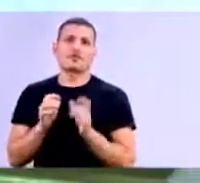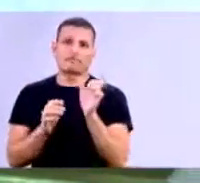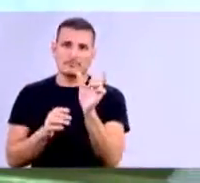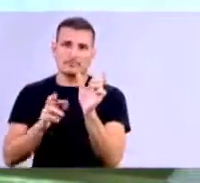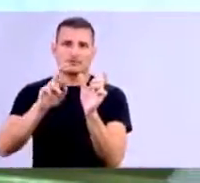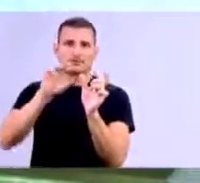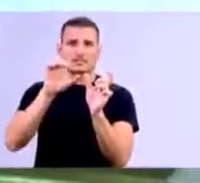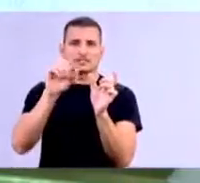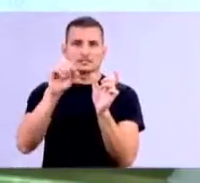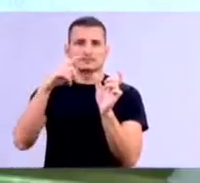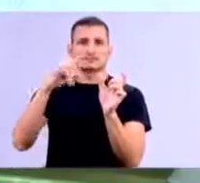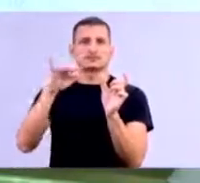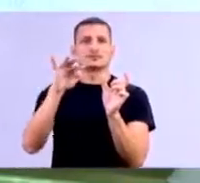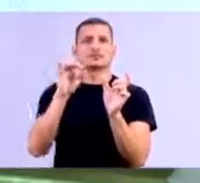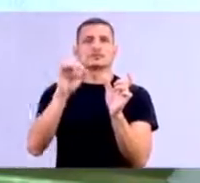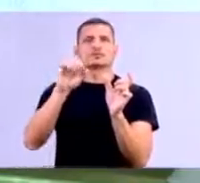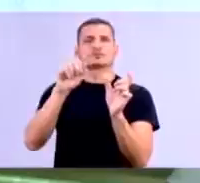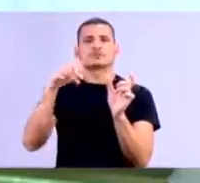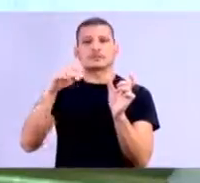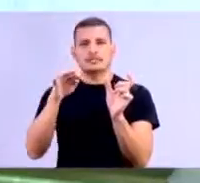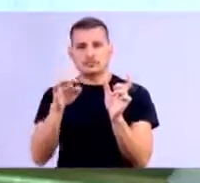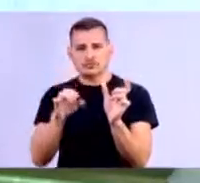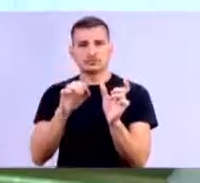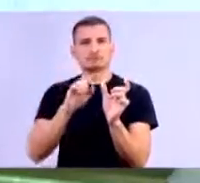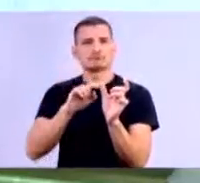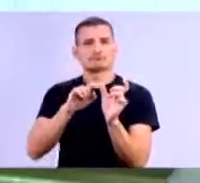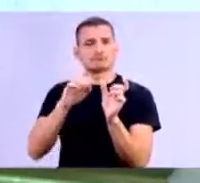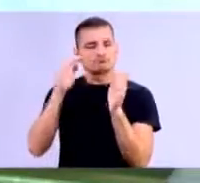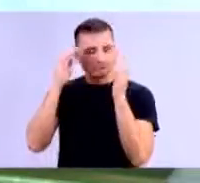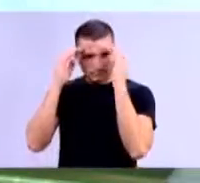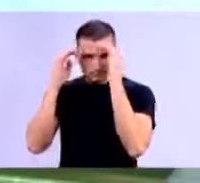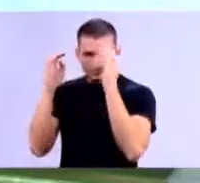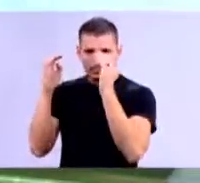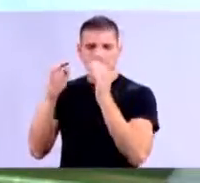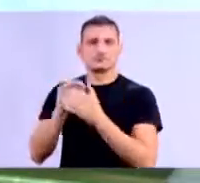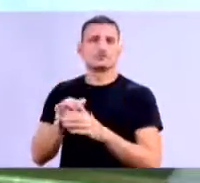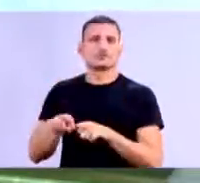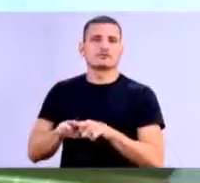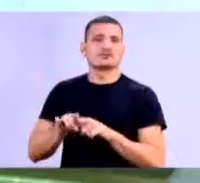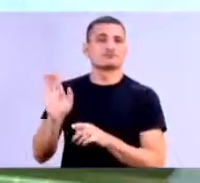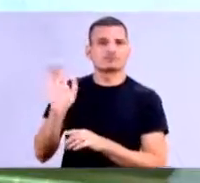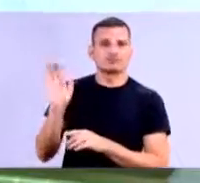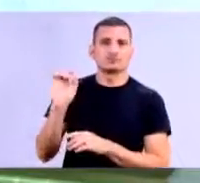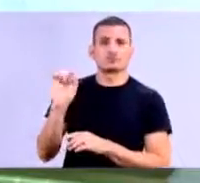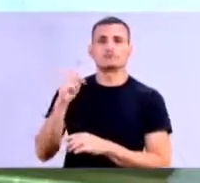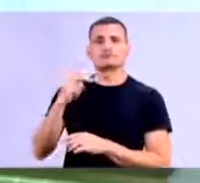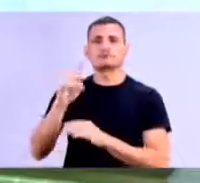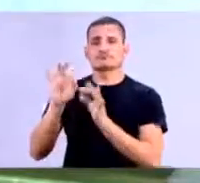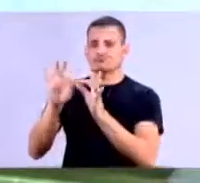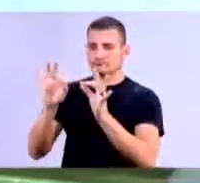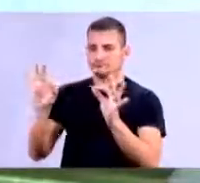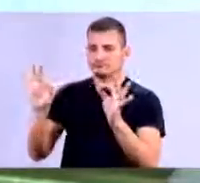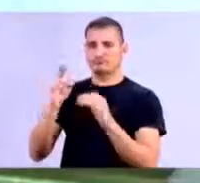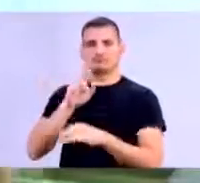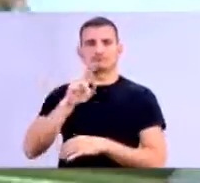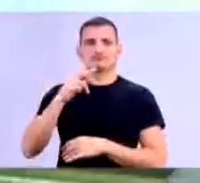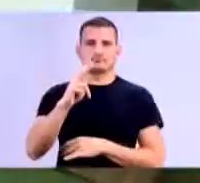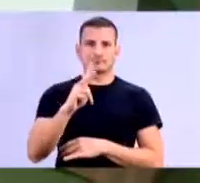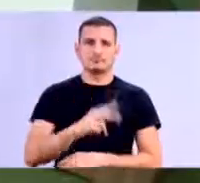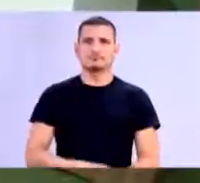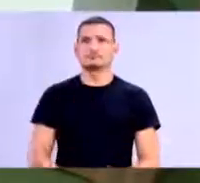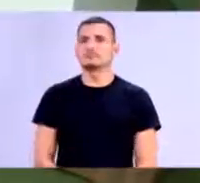gente vai estudar já sobre isso e se despedir sempre assinando adequadamente seu nome, sem abreviatura, sem gíria, sem nada